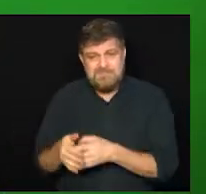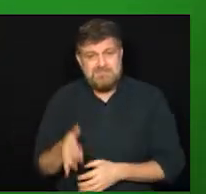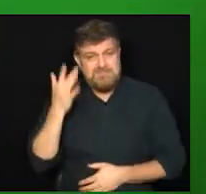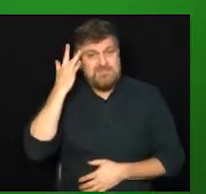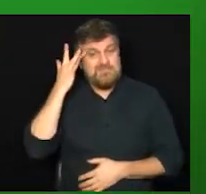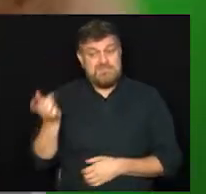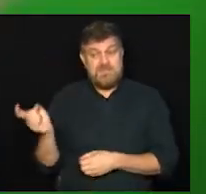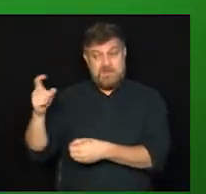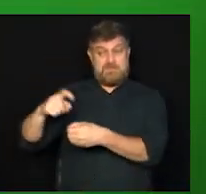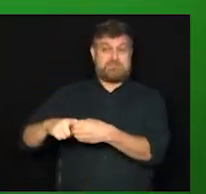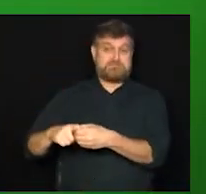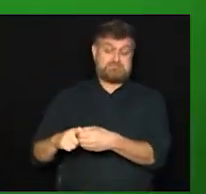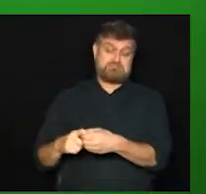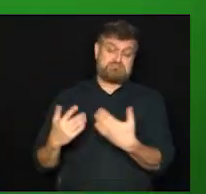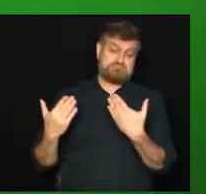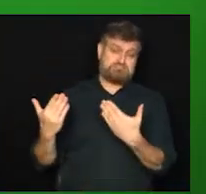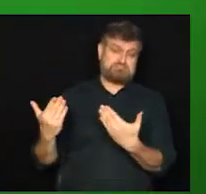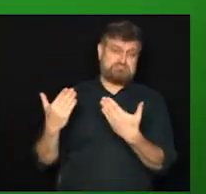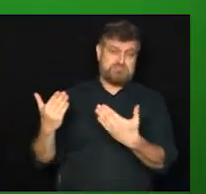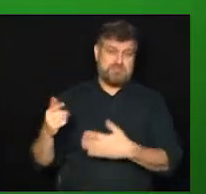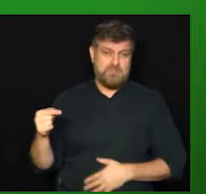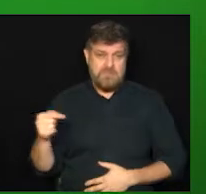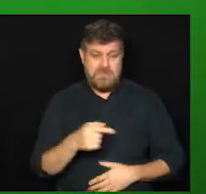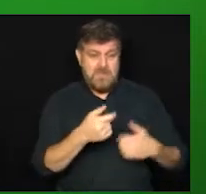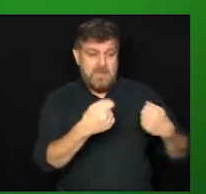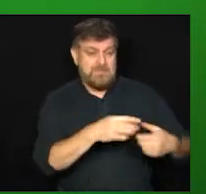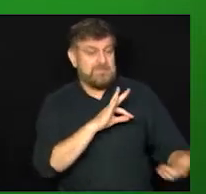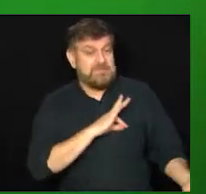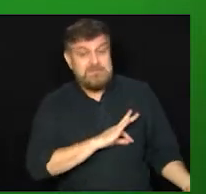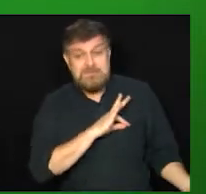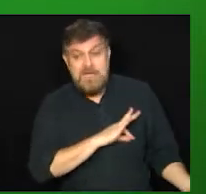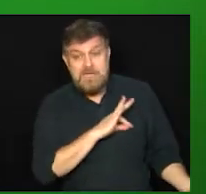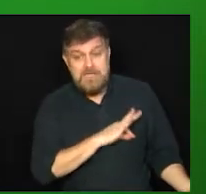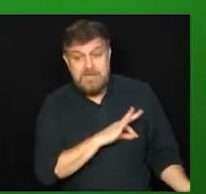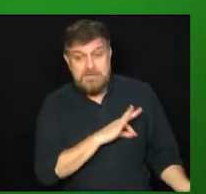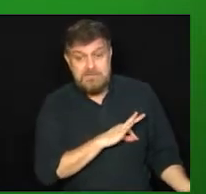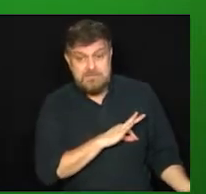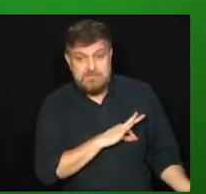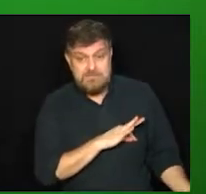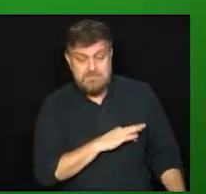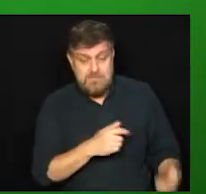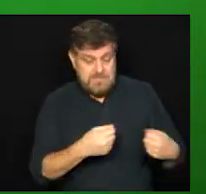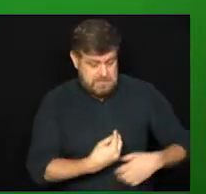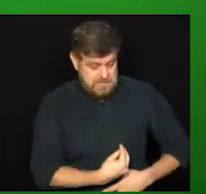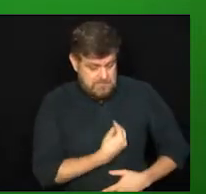voltar. Teve que trocar de área para sobreviver.